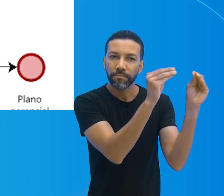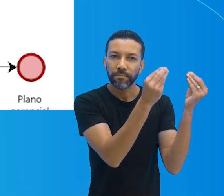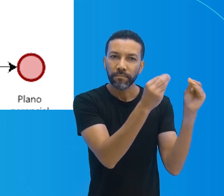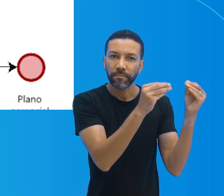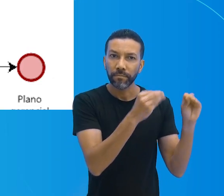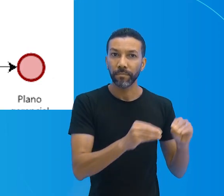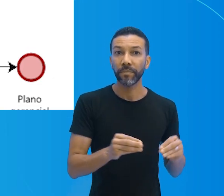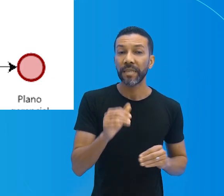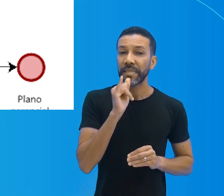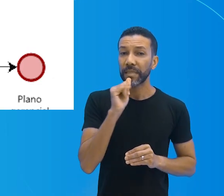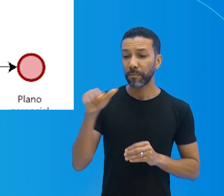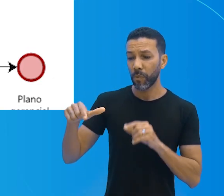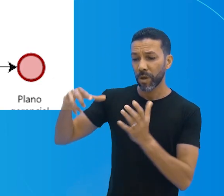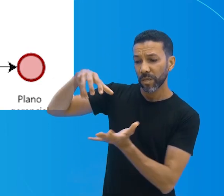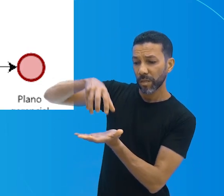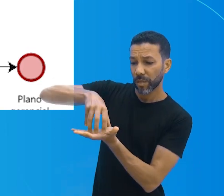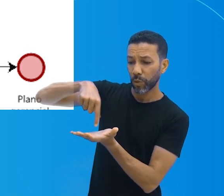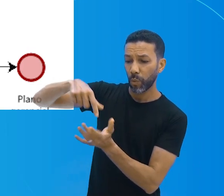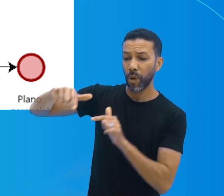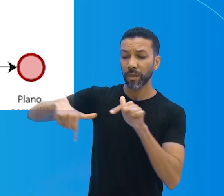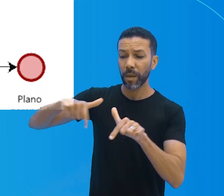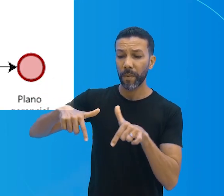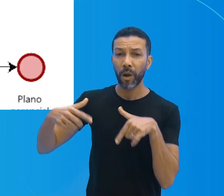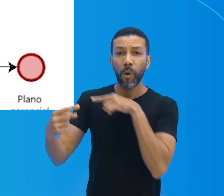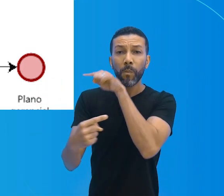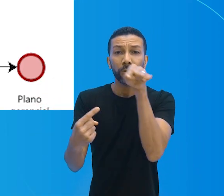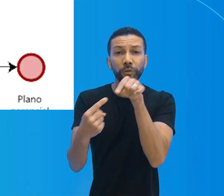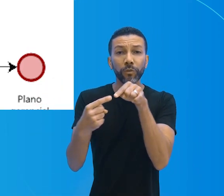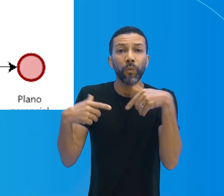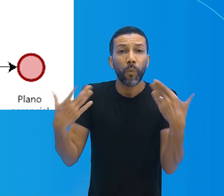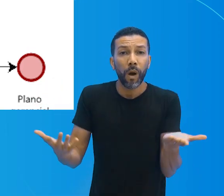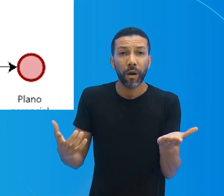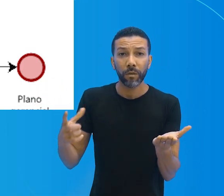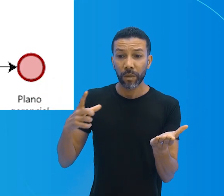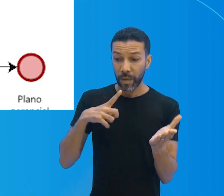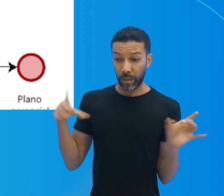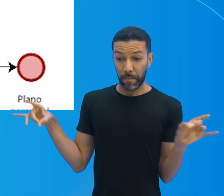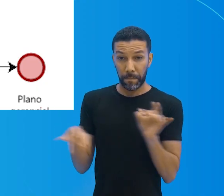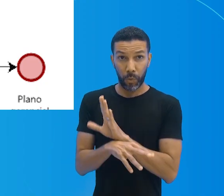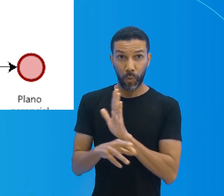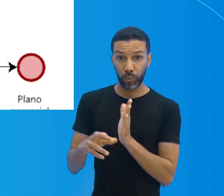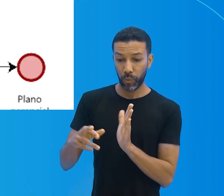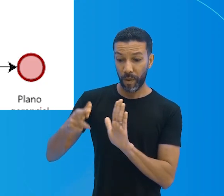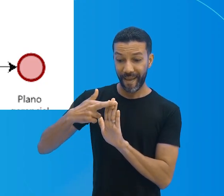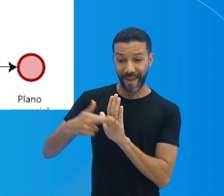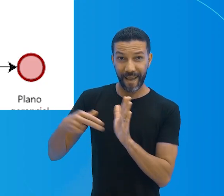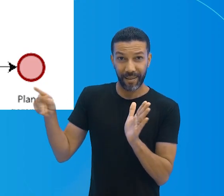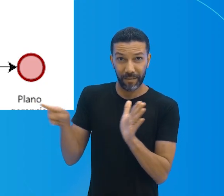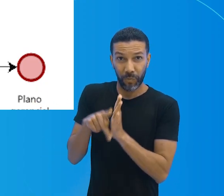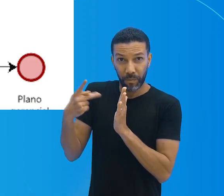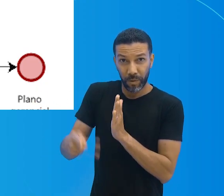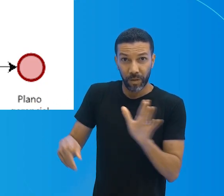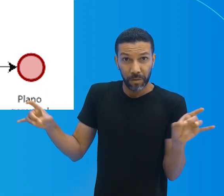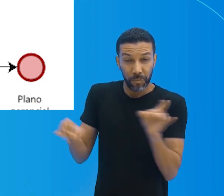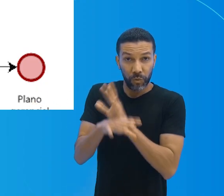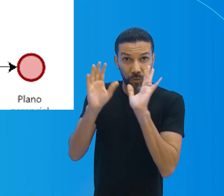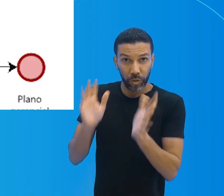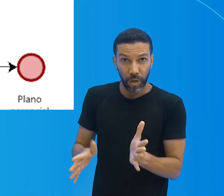base na finalidade, né, dessa unidade que consta no regimento. Então, se a sua unidade tem